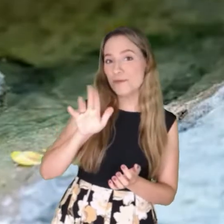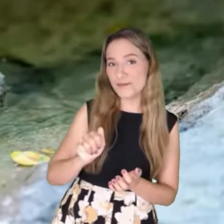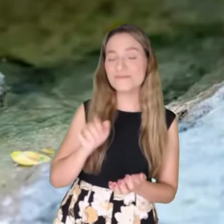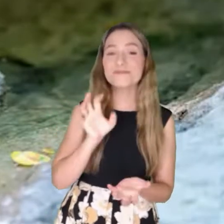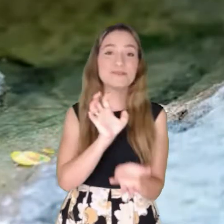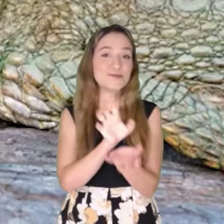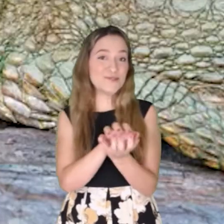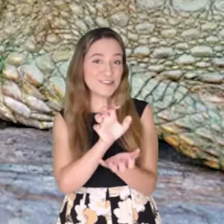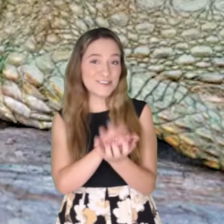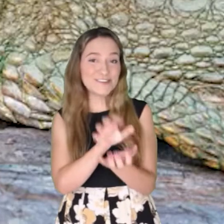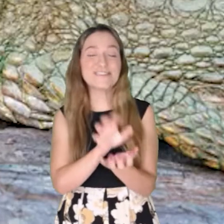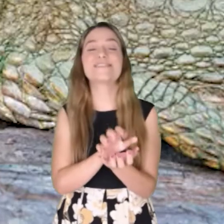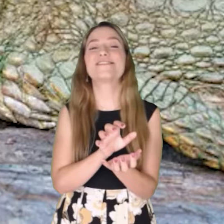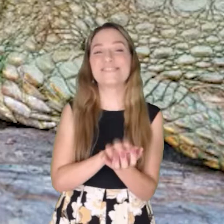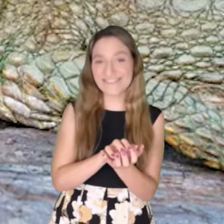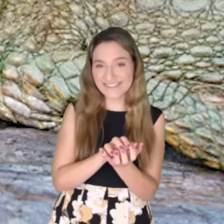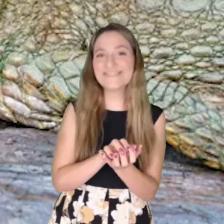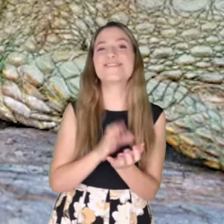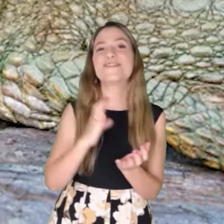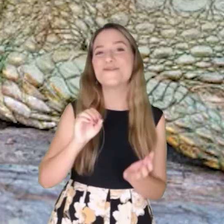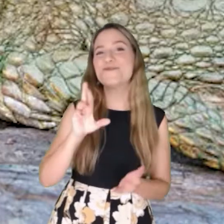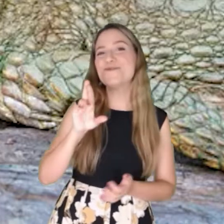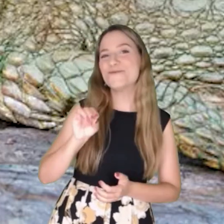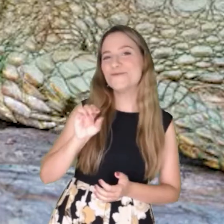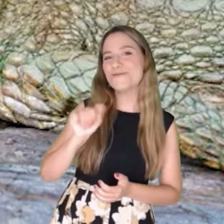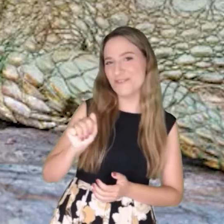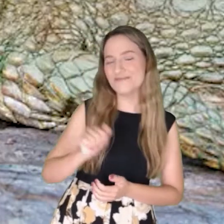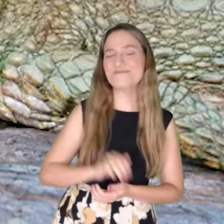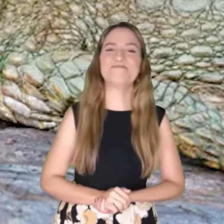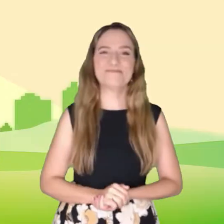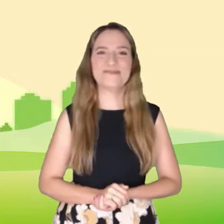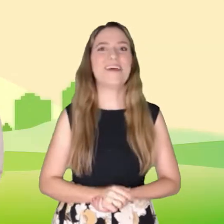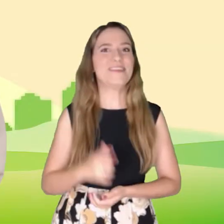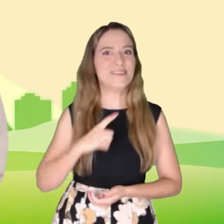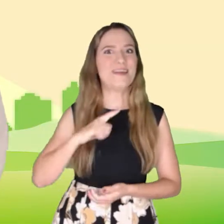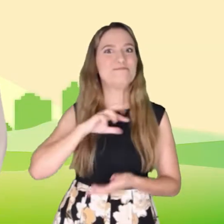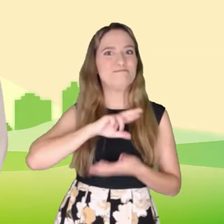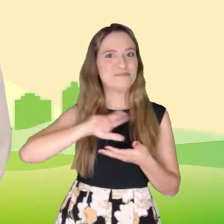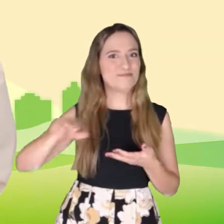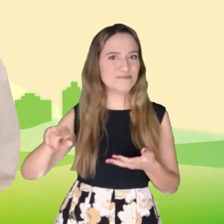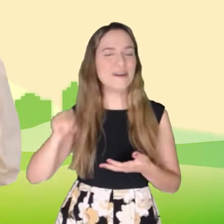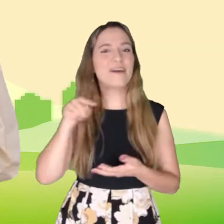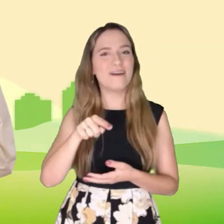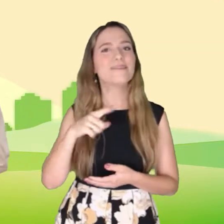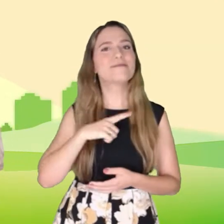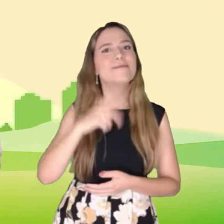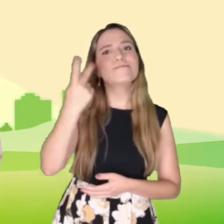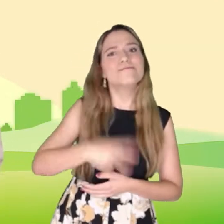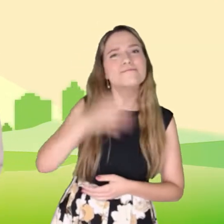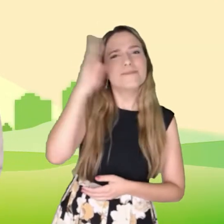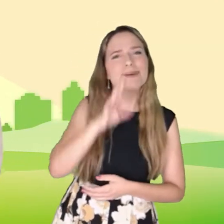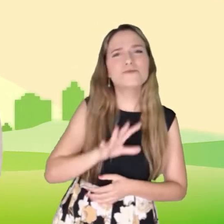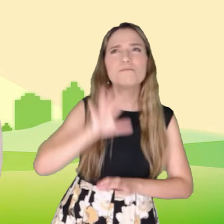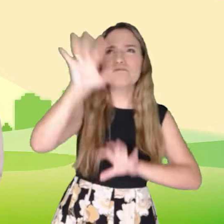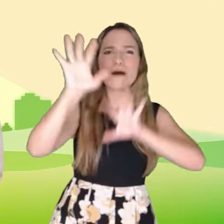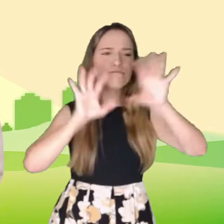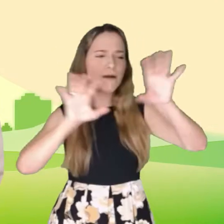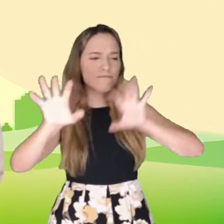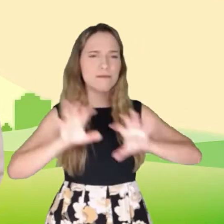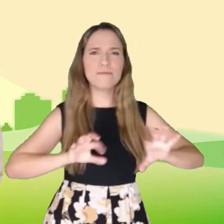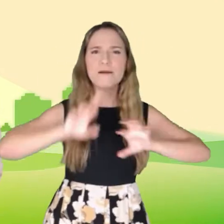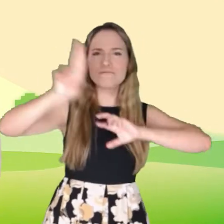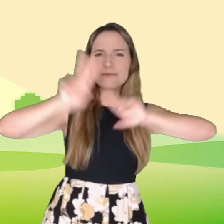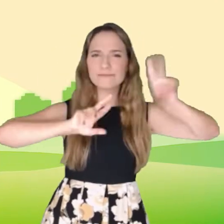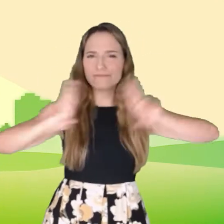jacaré-paguá e o jacaré-coroa. As espécies encontradas no Brasil estão